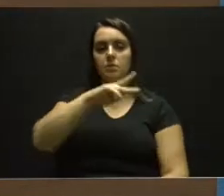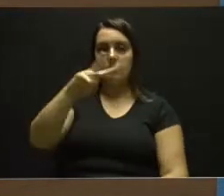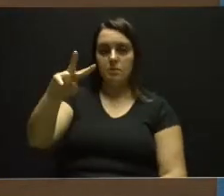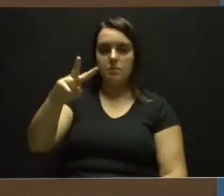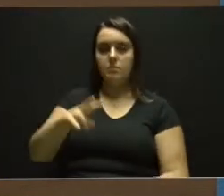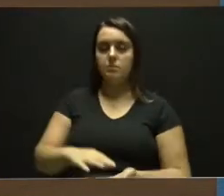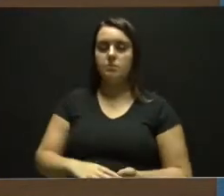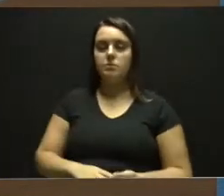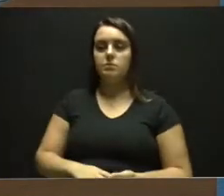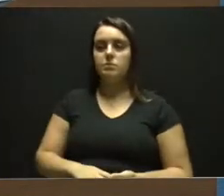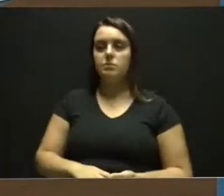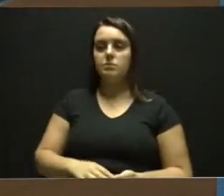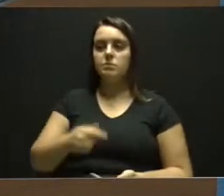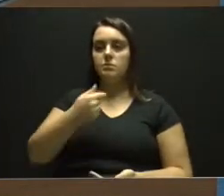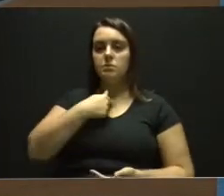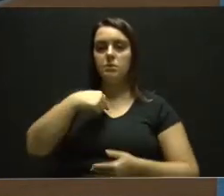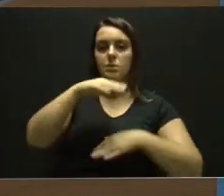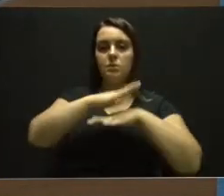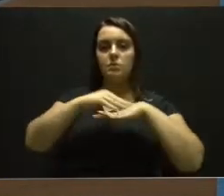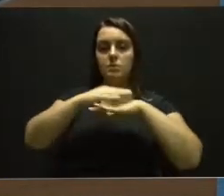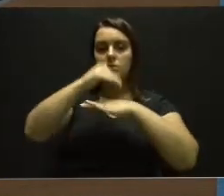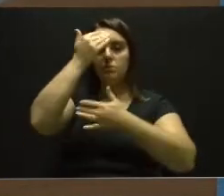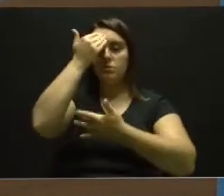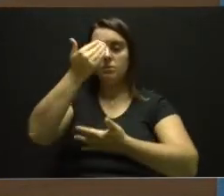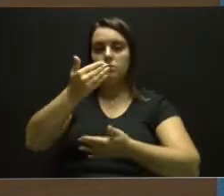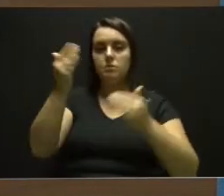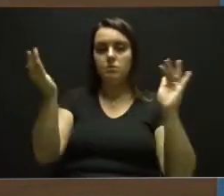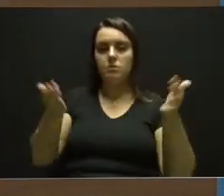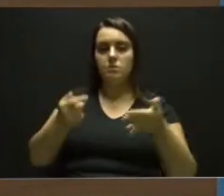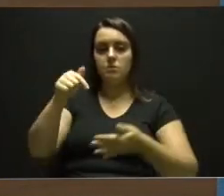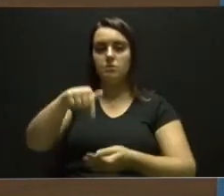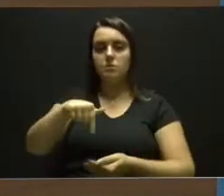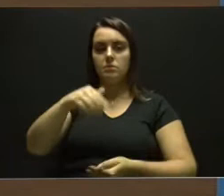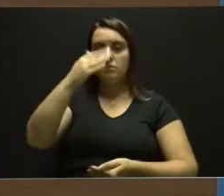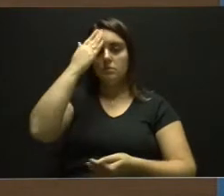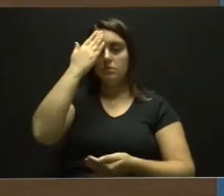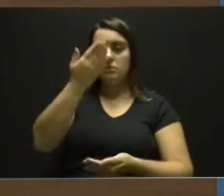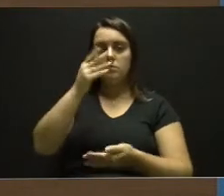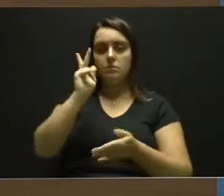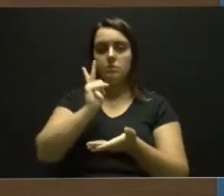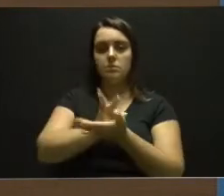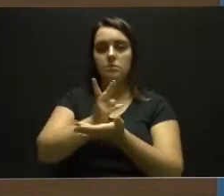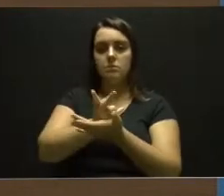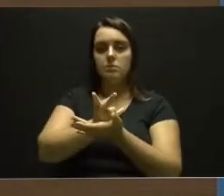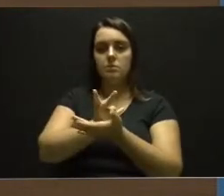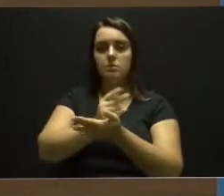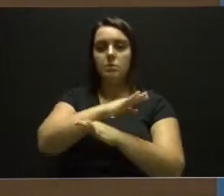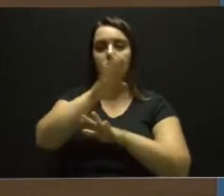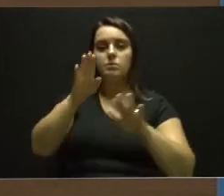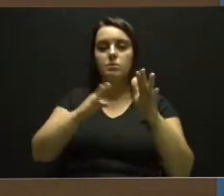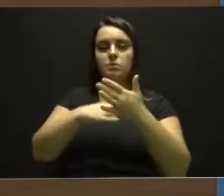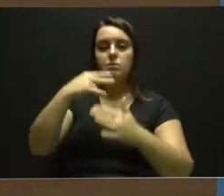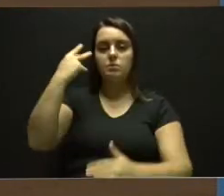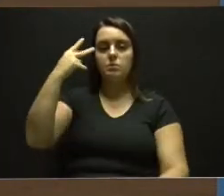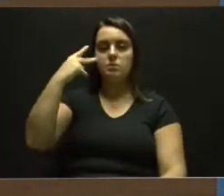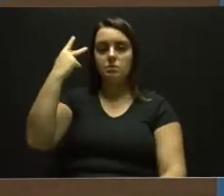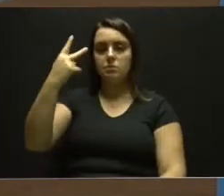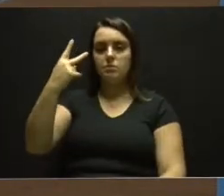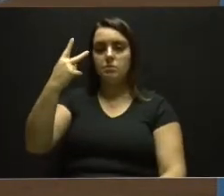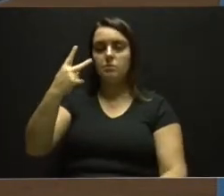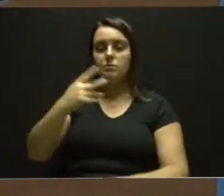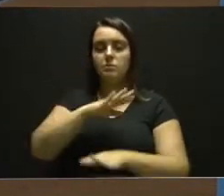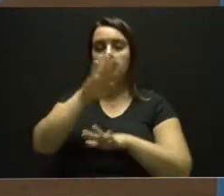eu com carinho agradeço essa casa aqui que sempre tem nos prestigiado todos ele atuou todos